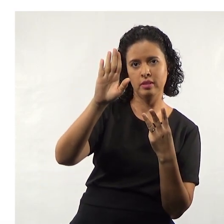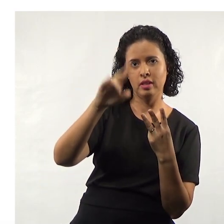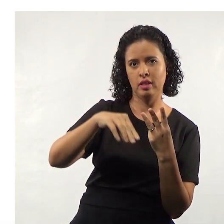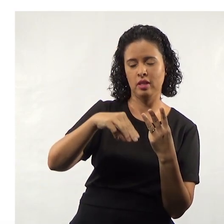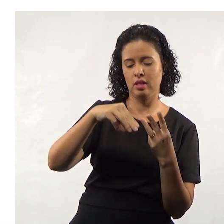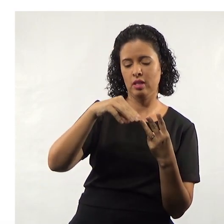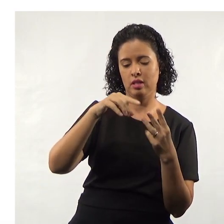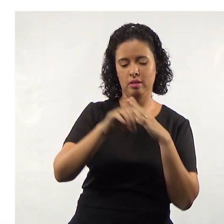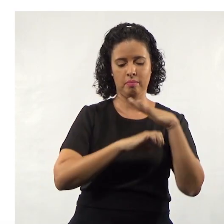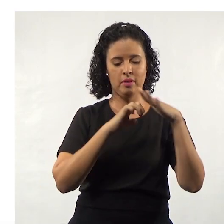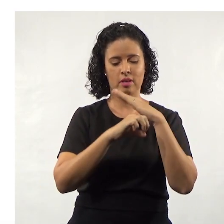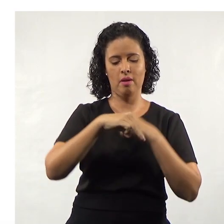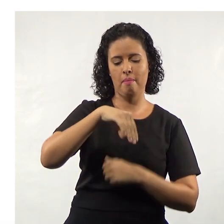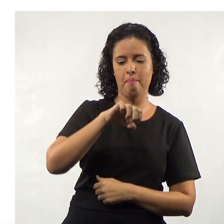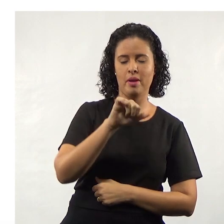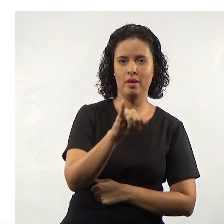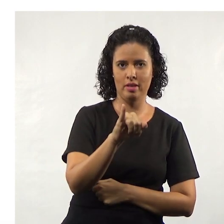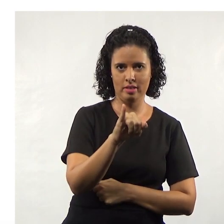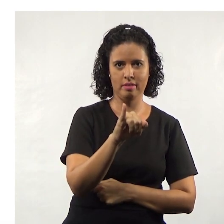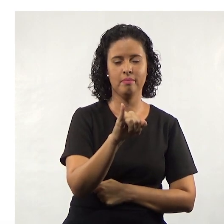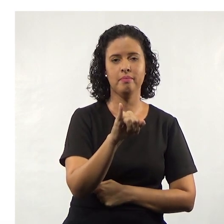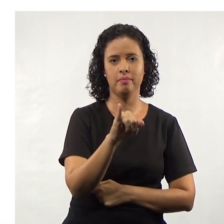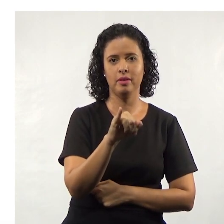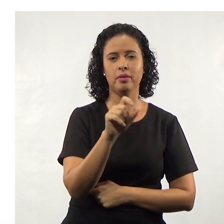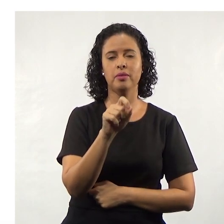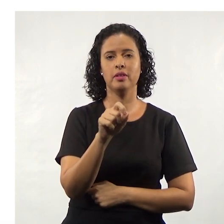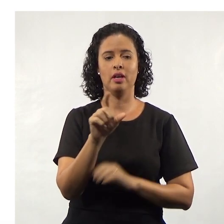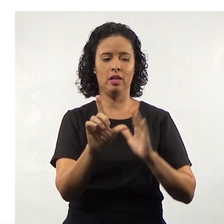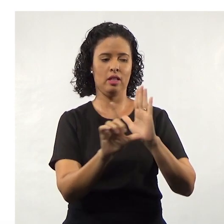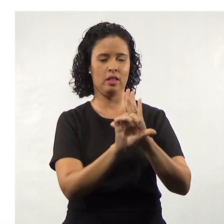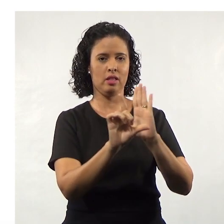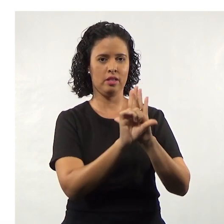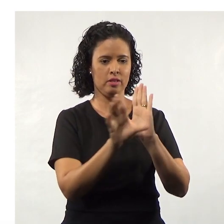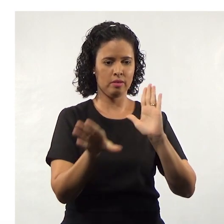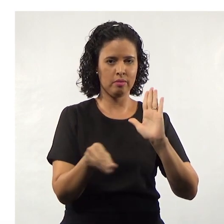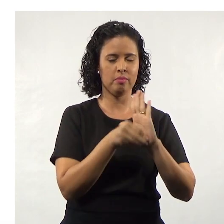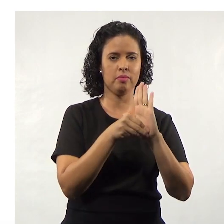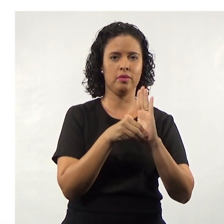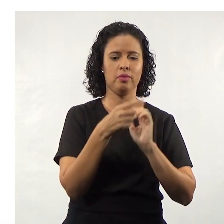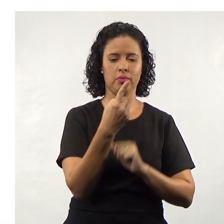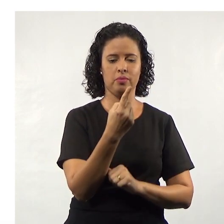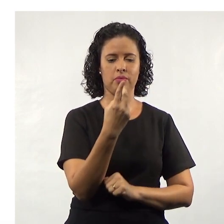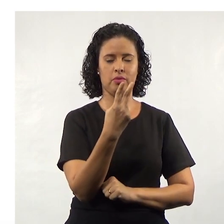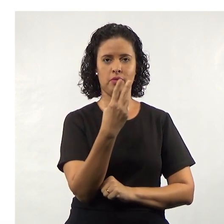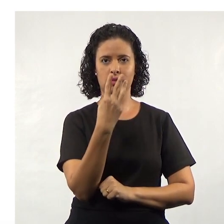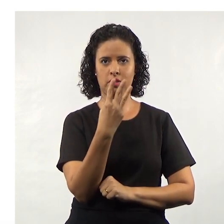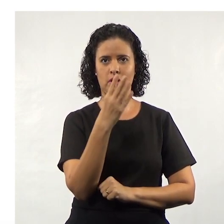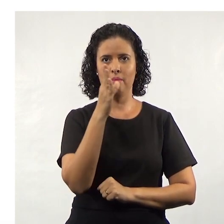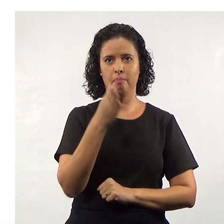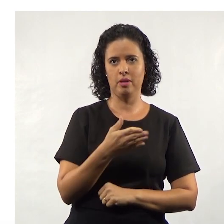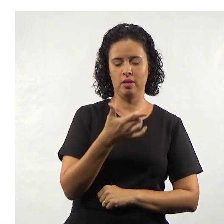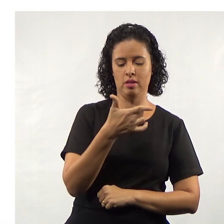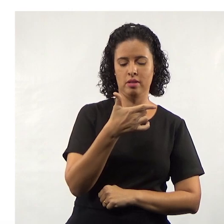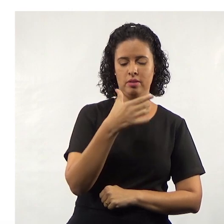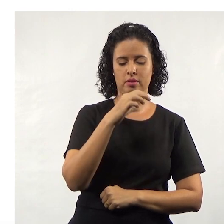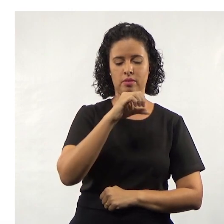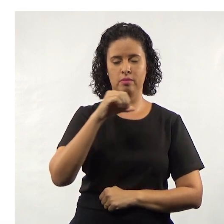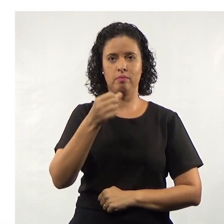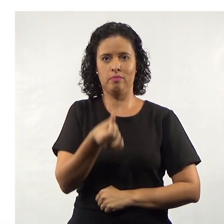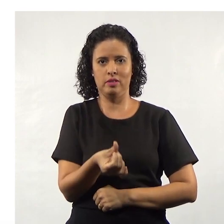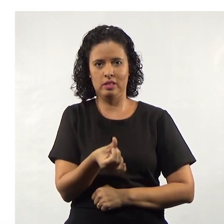da microempresa e da empresa de pequeno porte. A Lei Complementar 123/2006, que utiliza